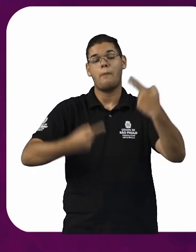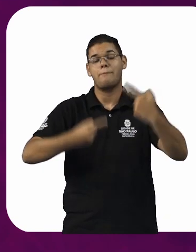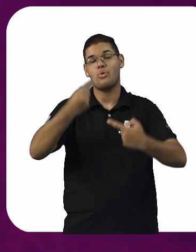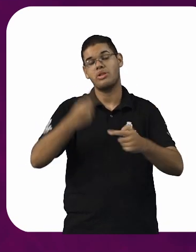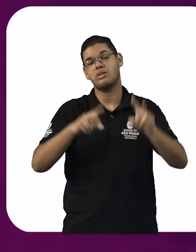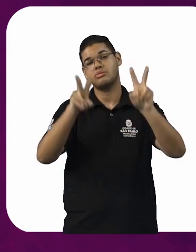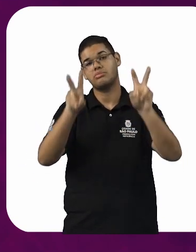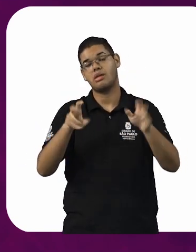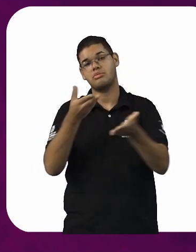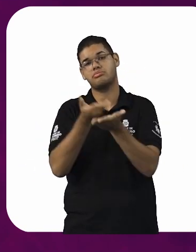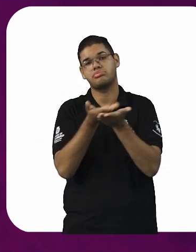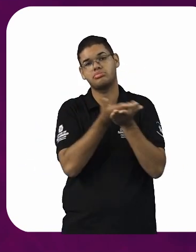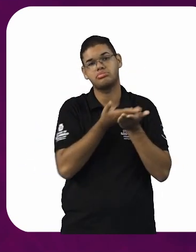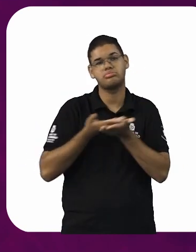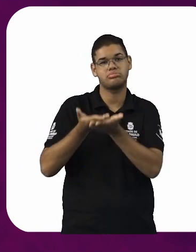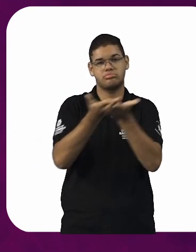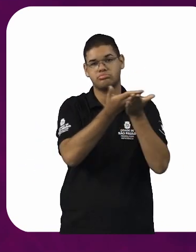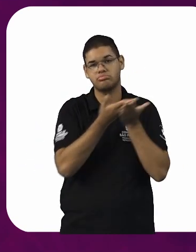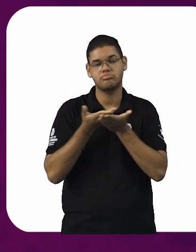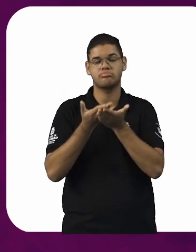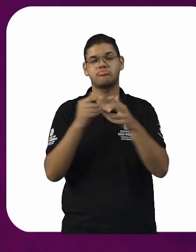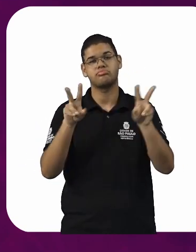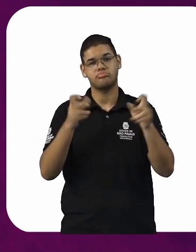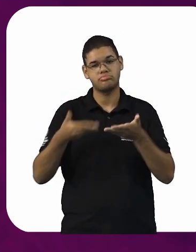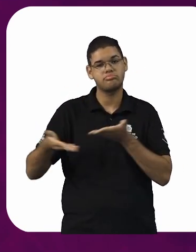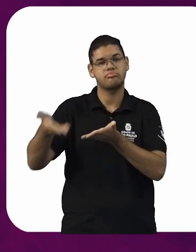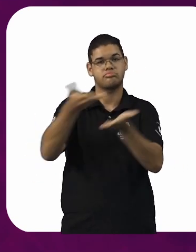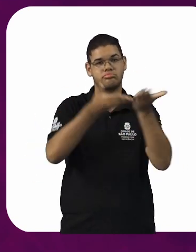específicas sobre isso,